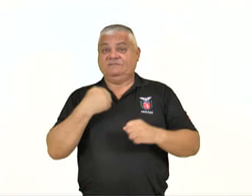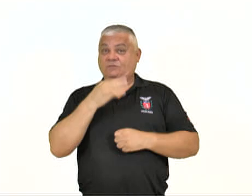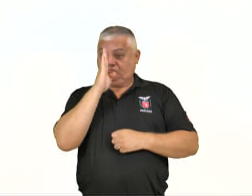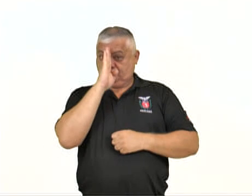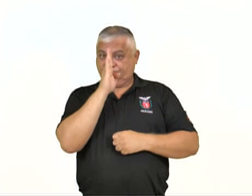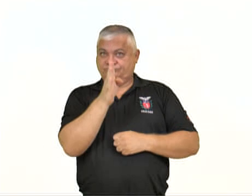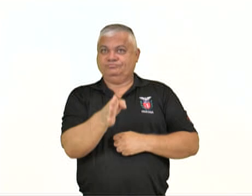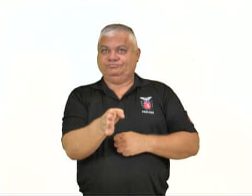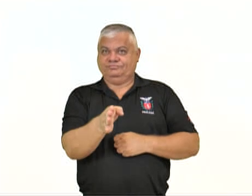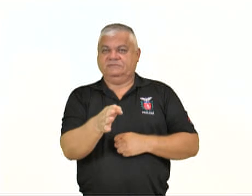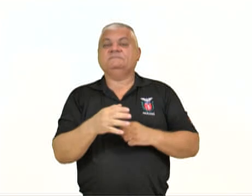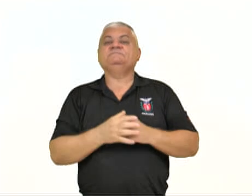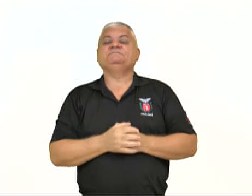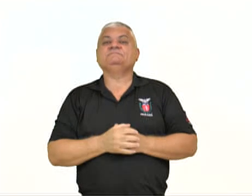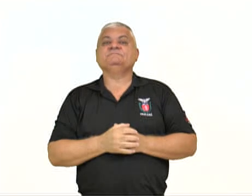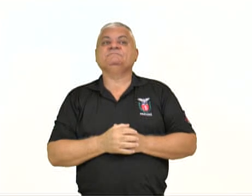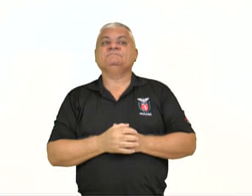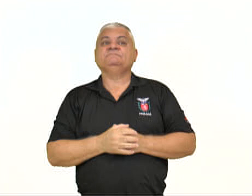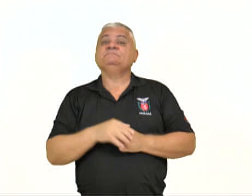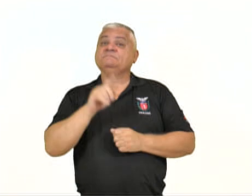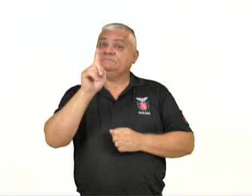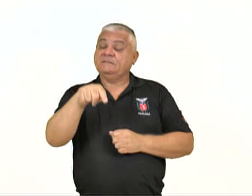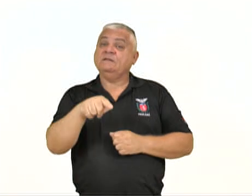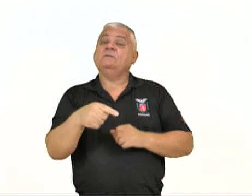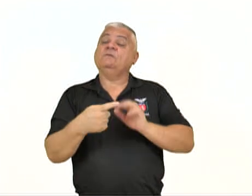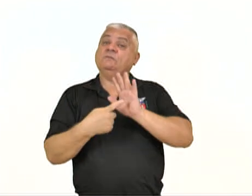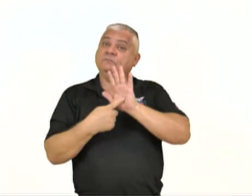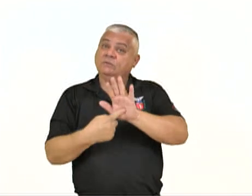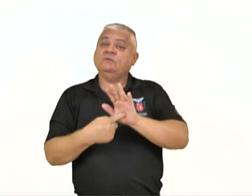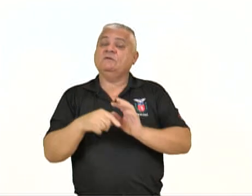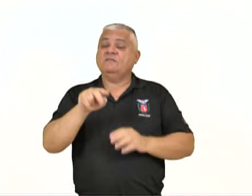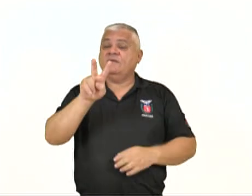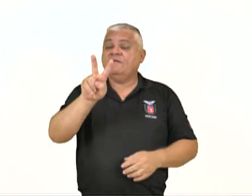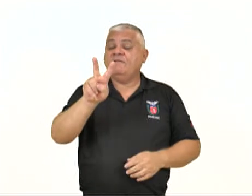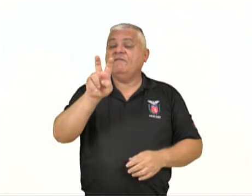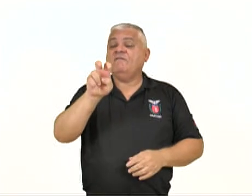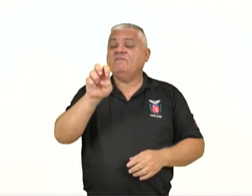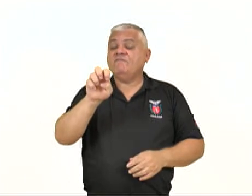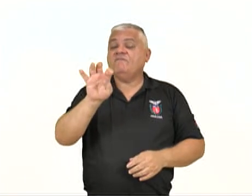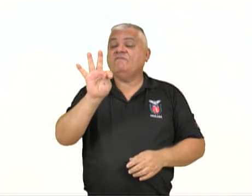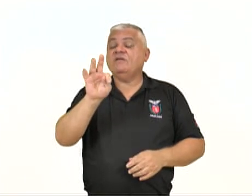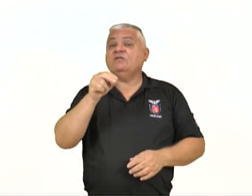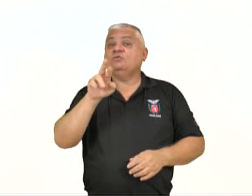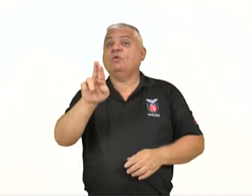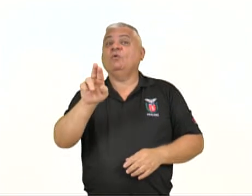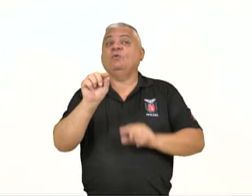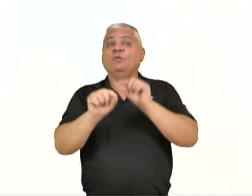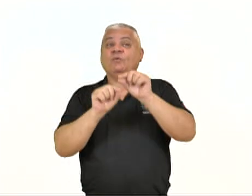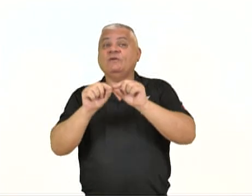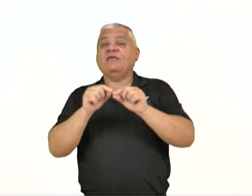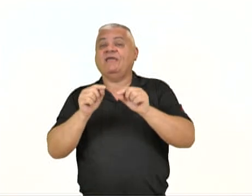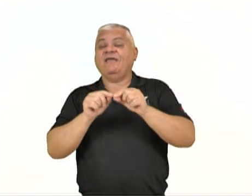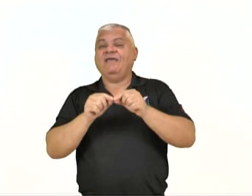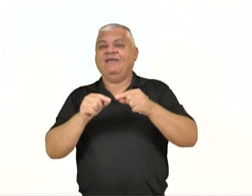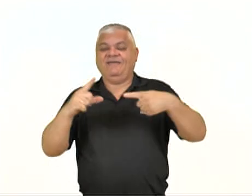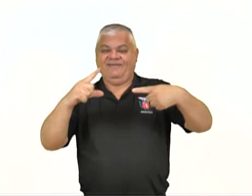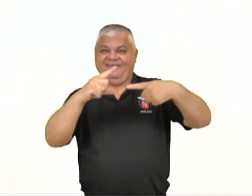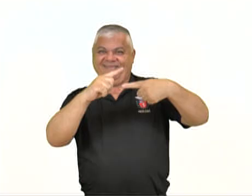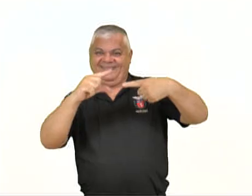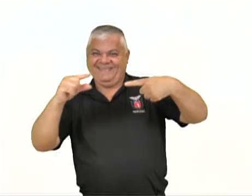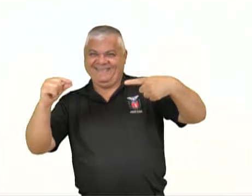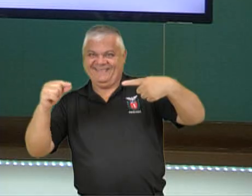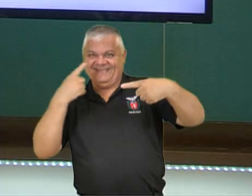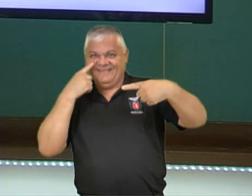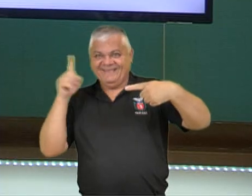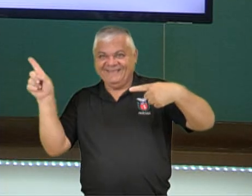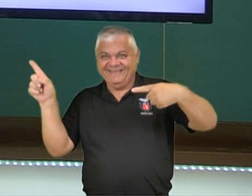Essa grandeza física, ela é representada, como eu disse, por um vetor, que tem um módulo, que é essa flechinha que vocês estão vendo aqui, ó.